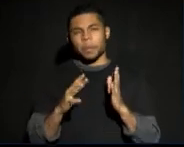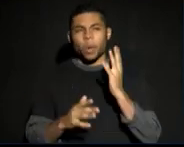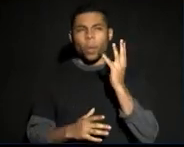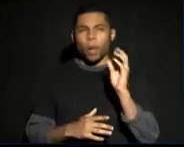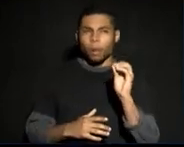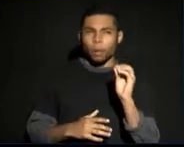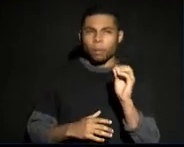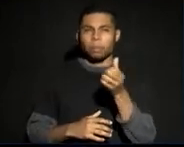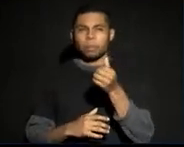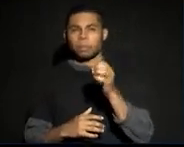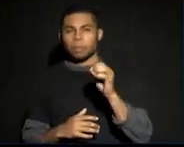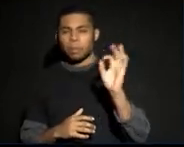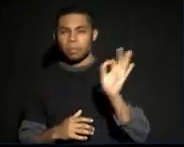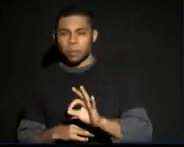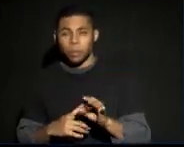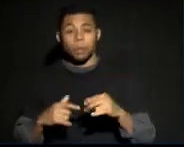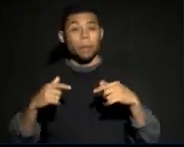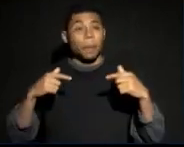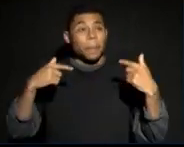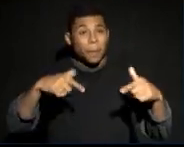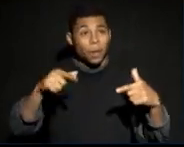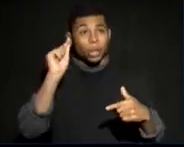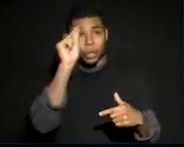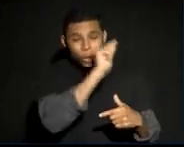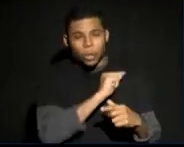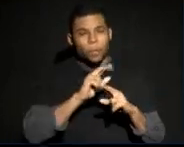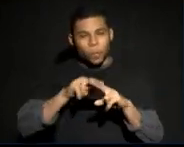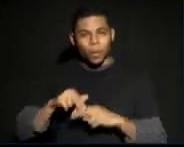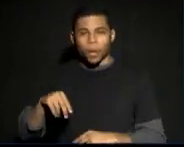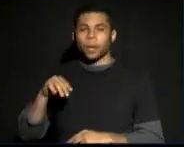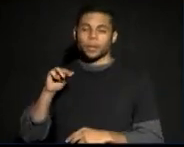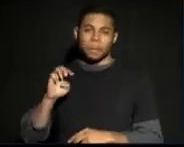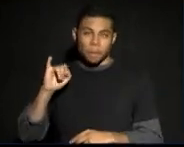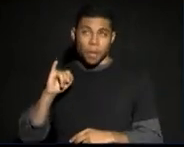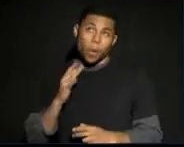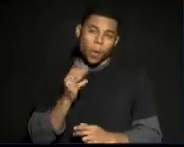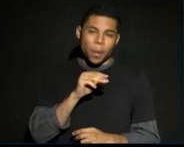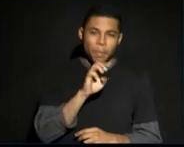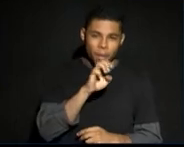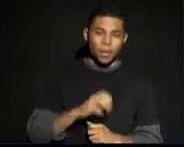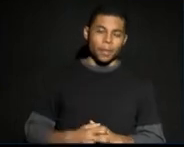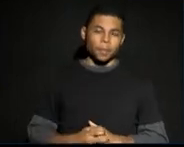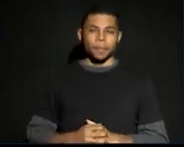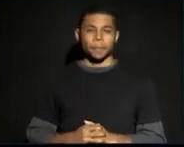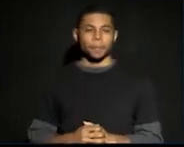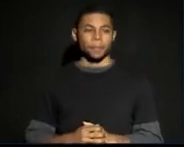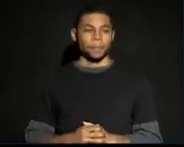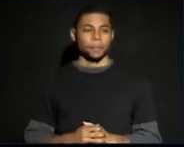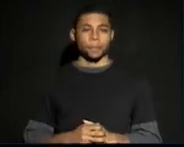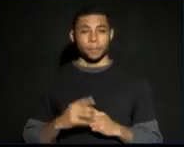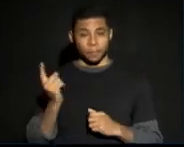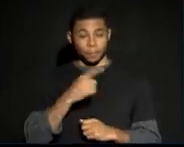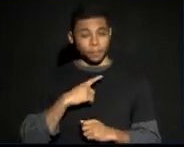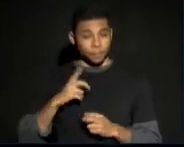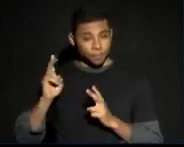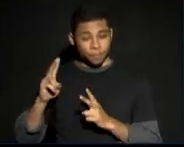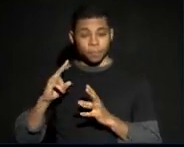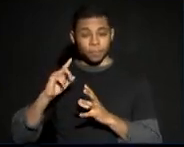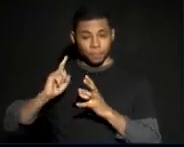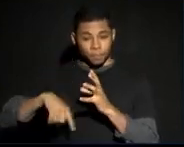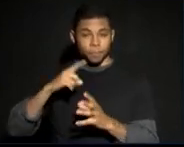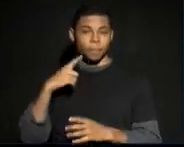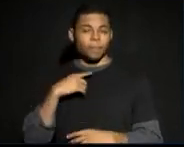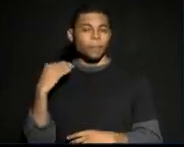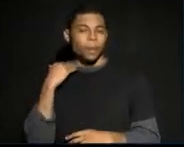quarenta e sessenta por cento dos empregos gerados no Brasil são pelas Micro e Pequenas Empresas é E aí quando a gente está no mundo